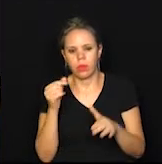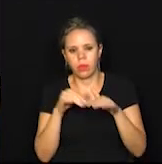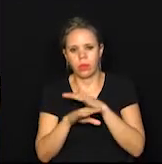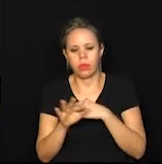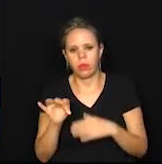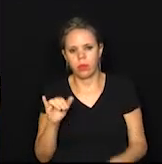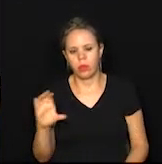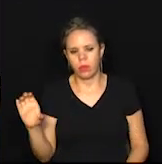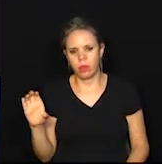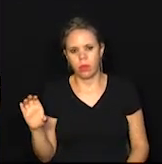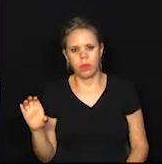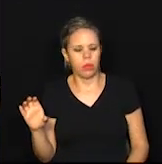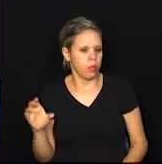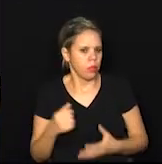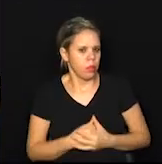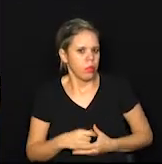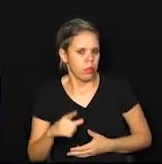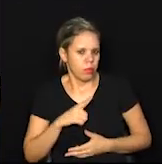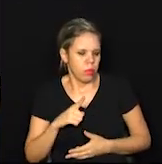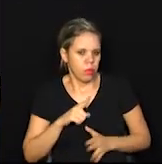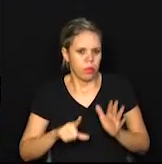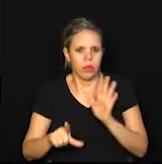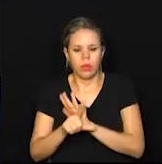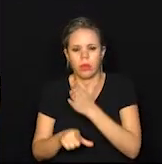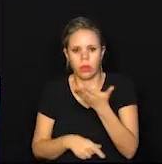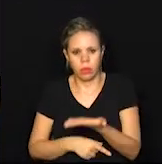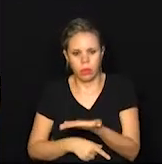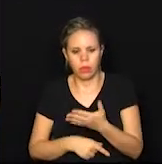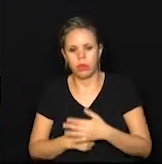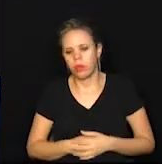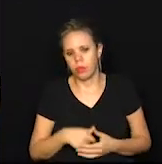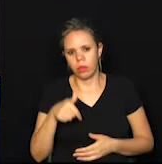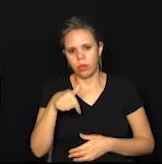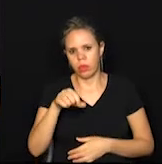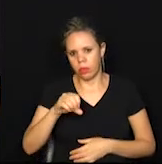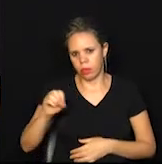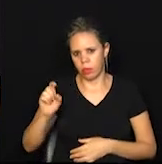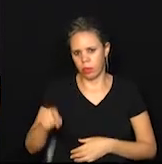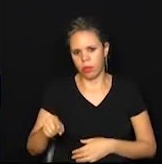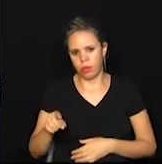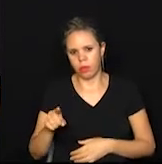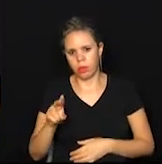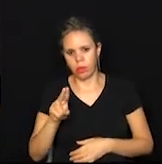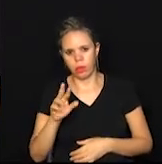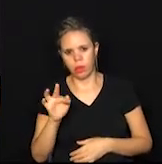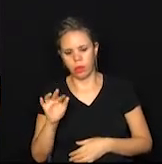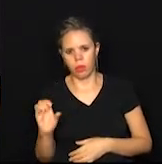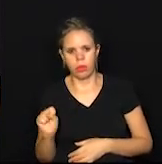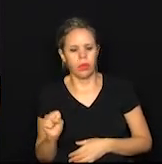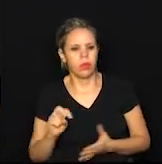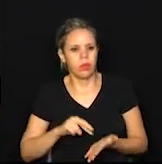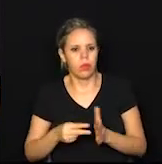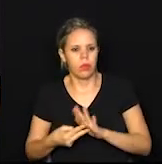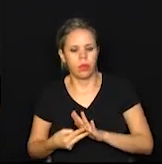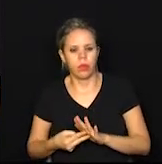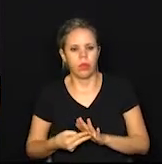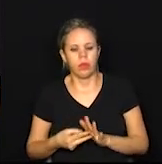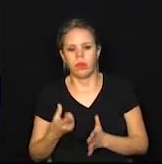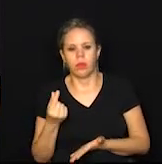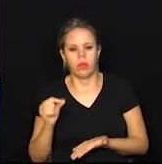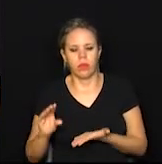FIEC, ele tem por lei 790 mil FIC, geralmente é absorvido num